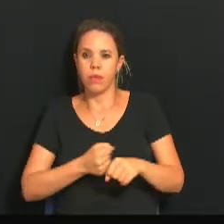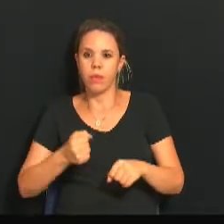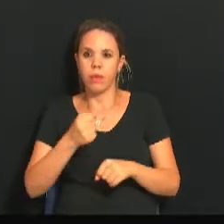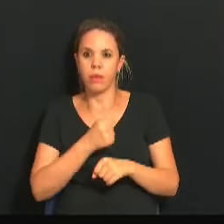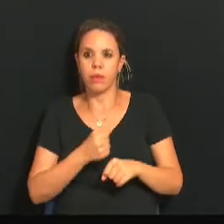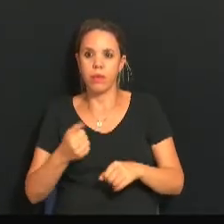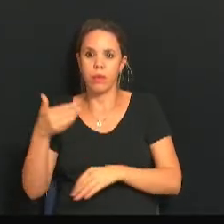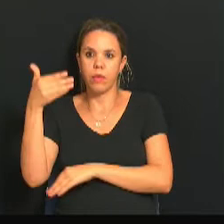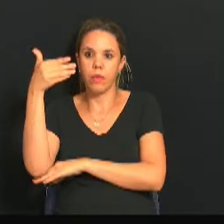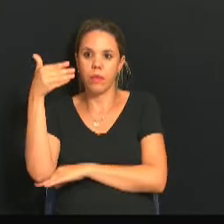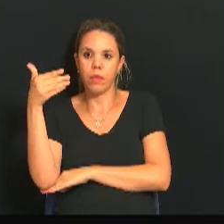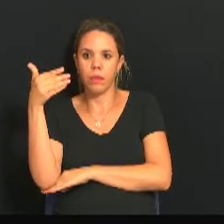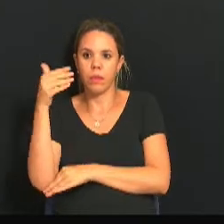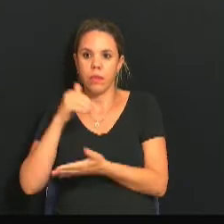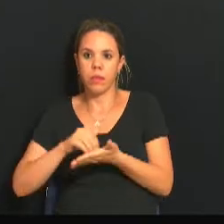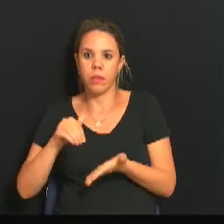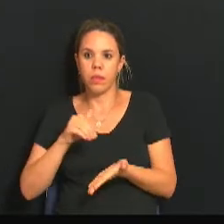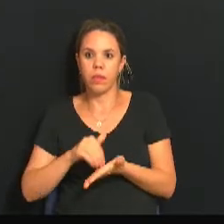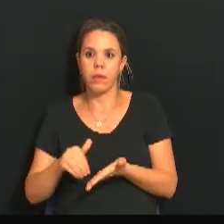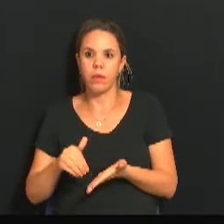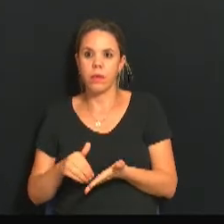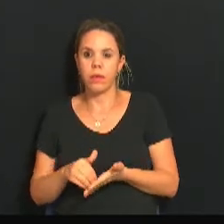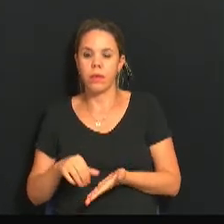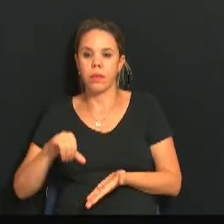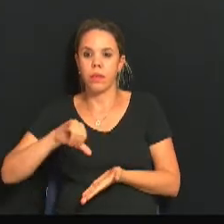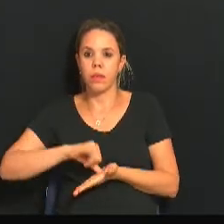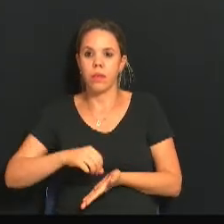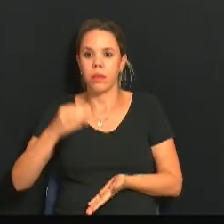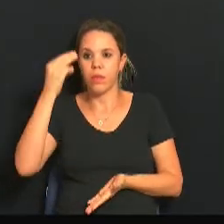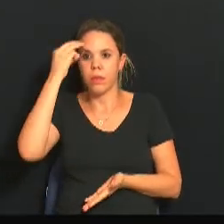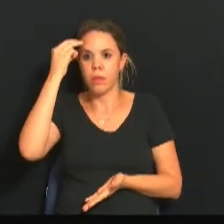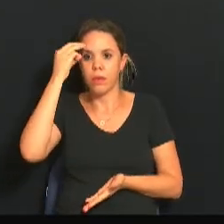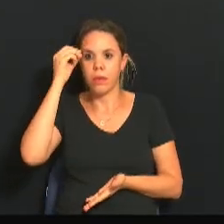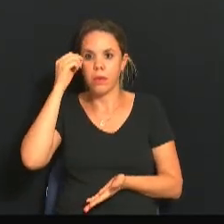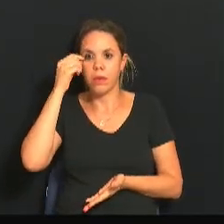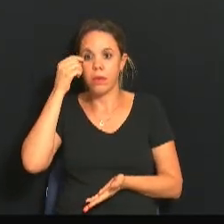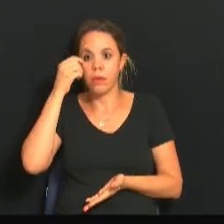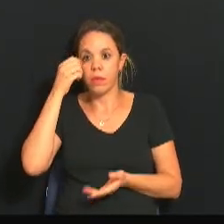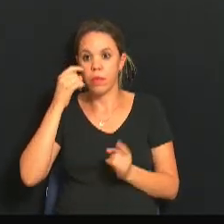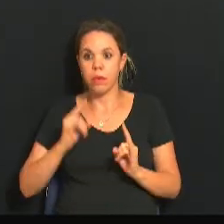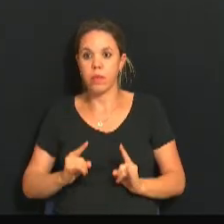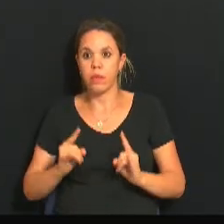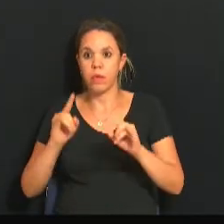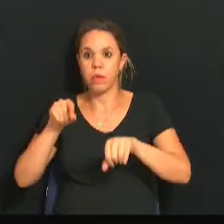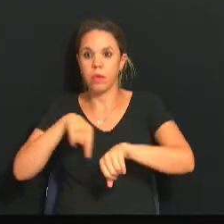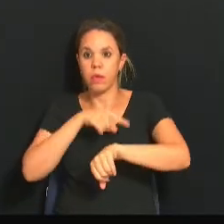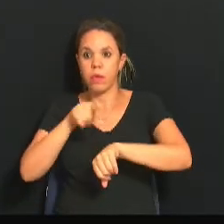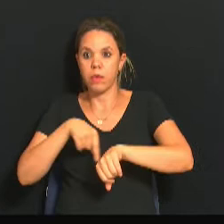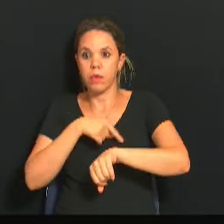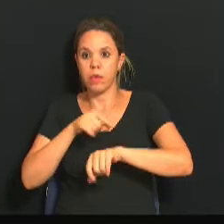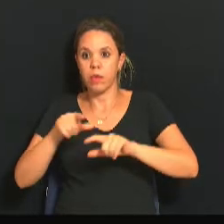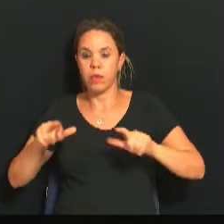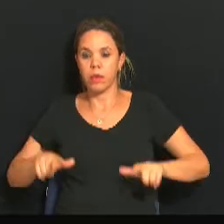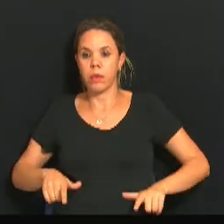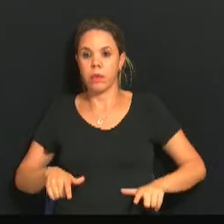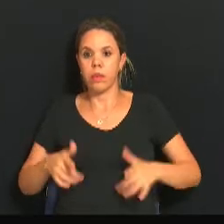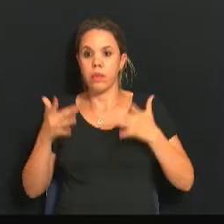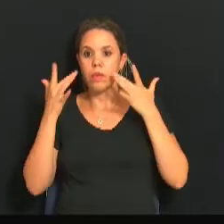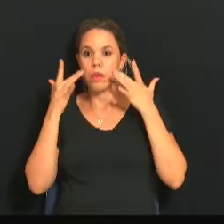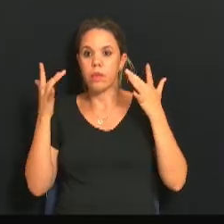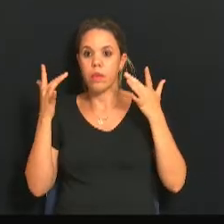hotéis e escritórios comerciais um centro de memória né no próprio prédio do relógio sala de Espetáculo